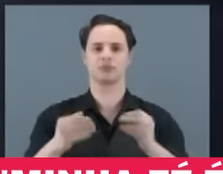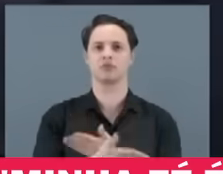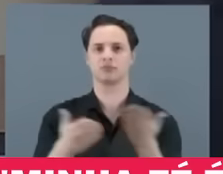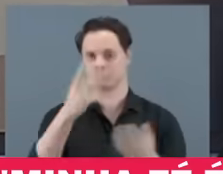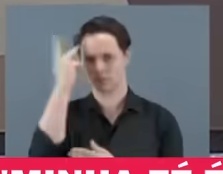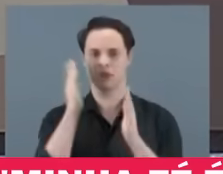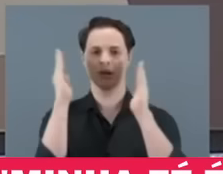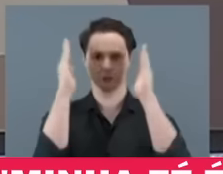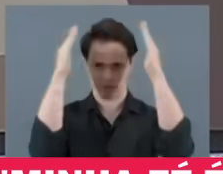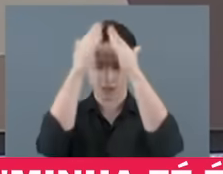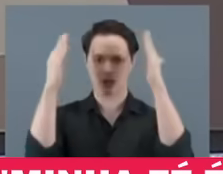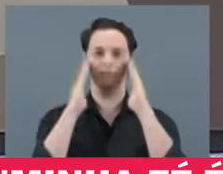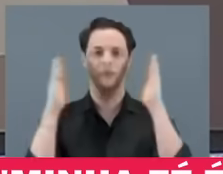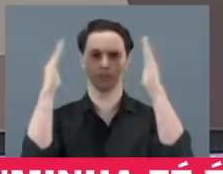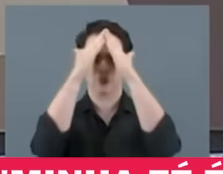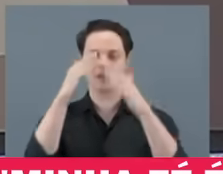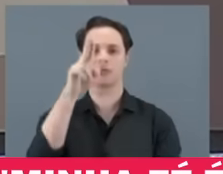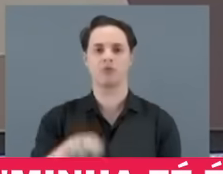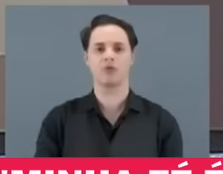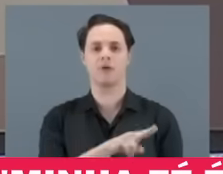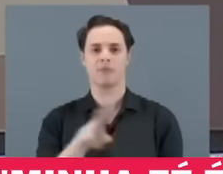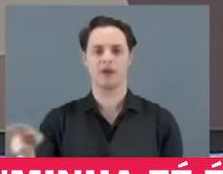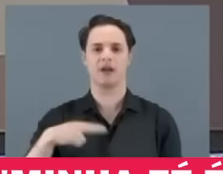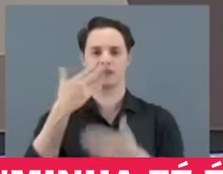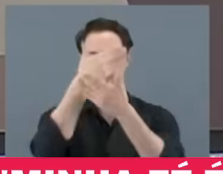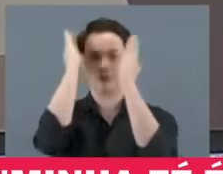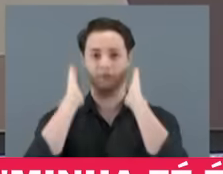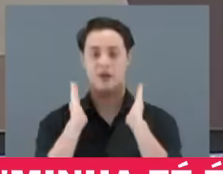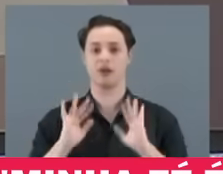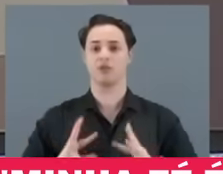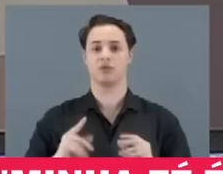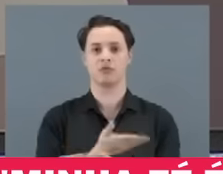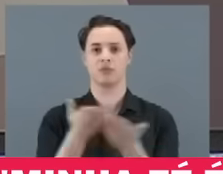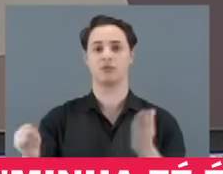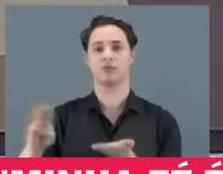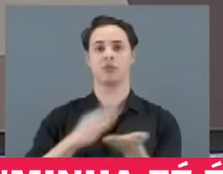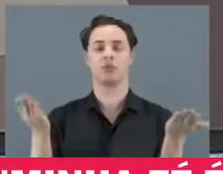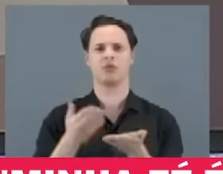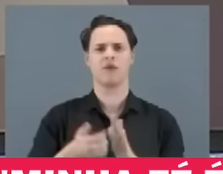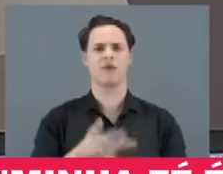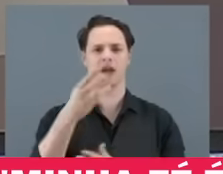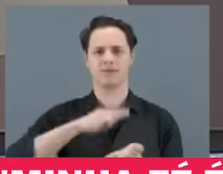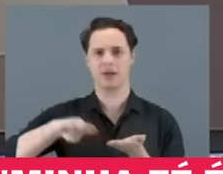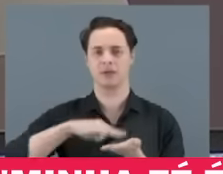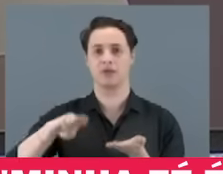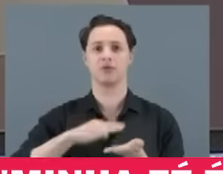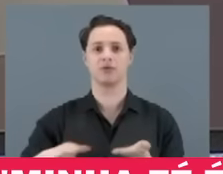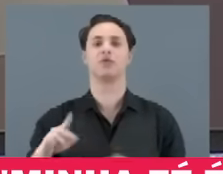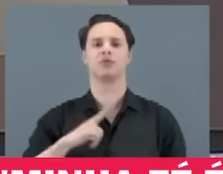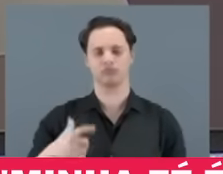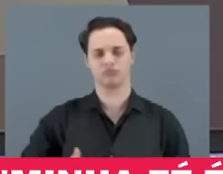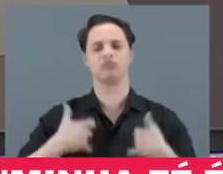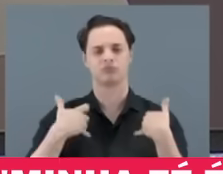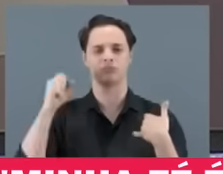cardeais, arcebispos, bispos, padres, freiras, irmãos e irmãs de fé que me mandaram hoje centenas de mensagens. Eu tenho muito